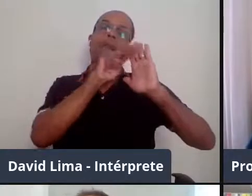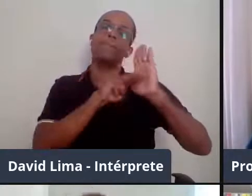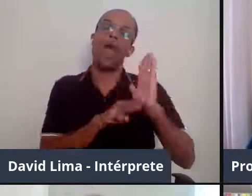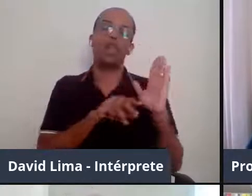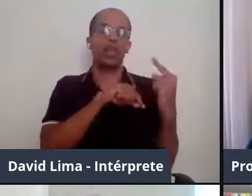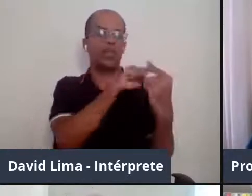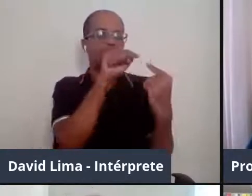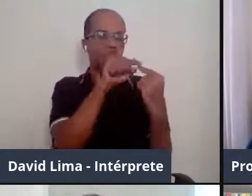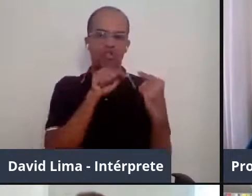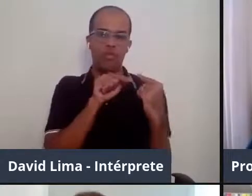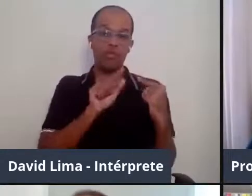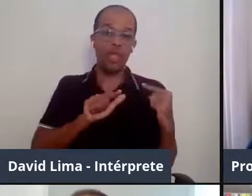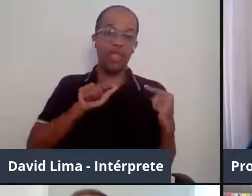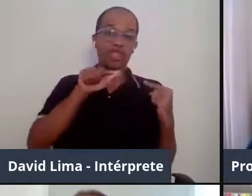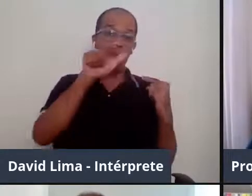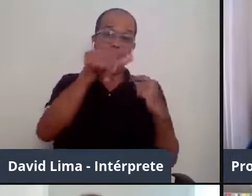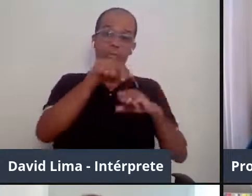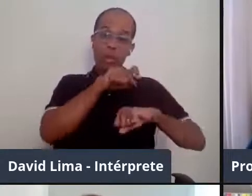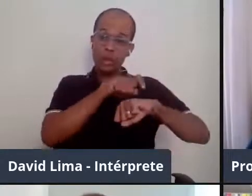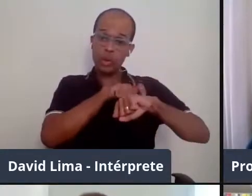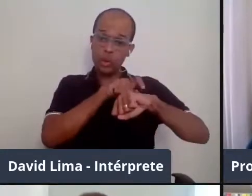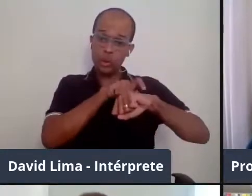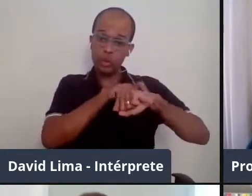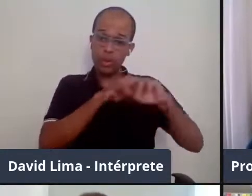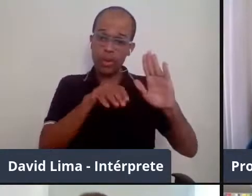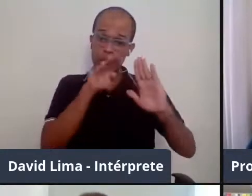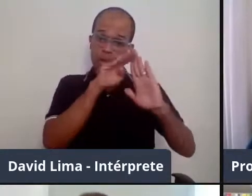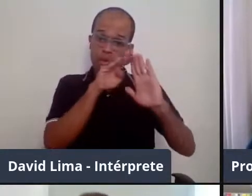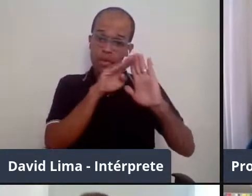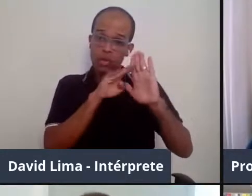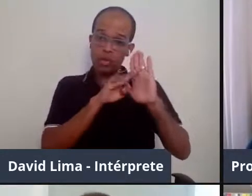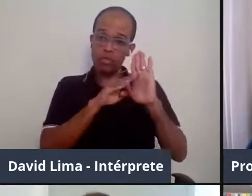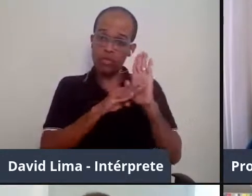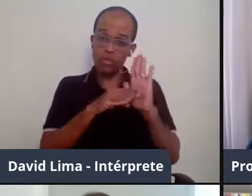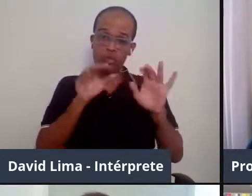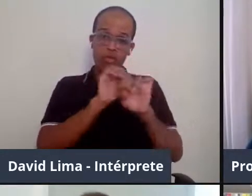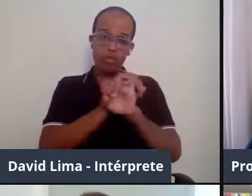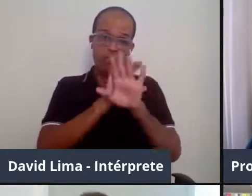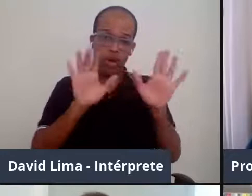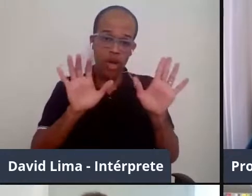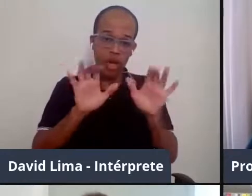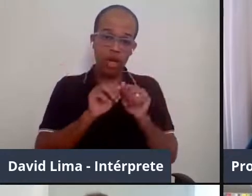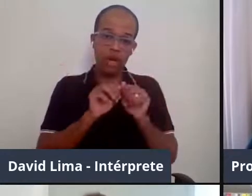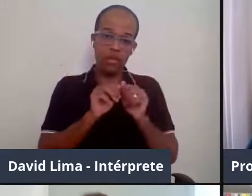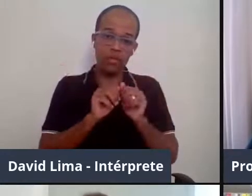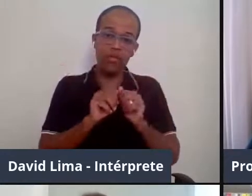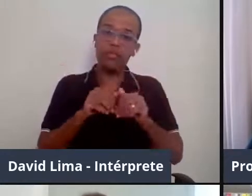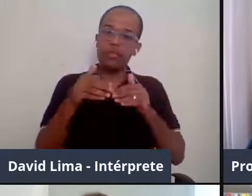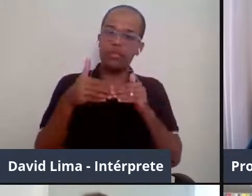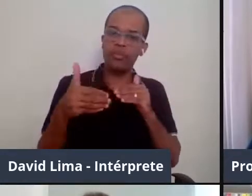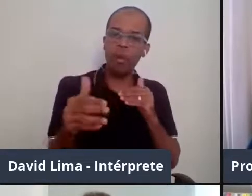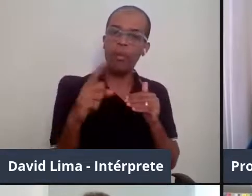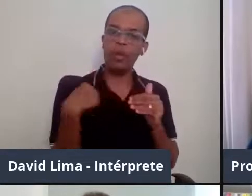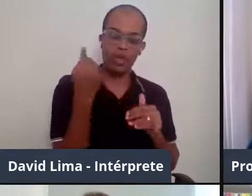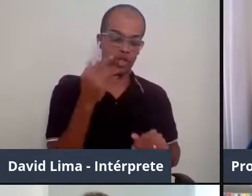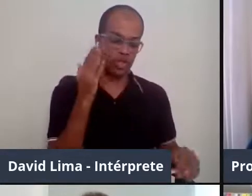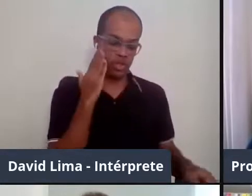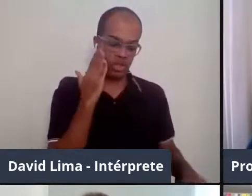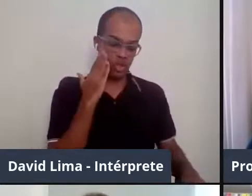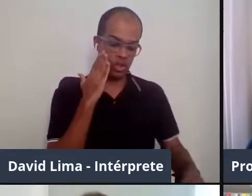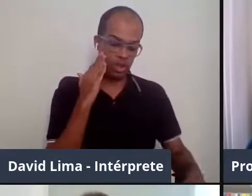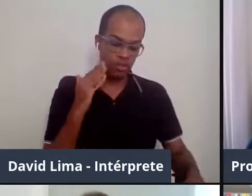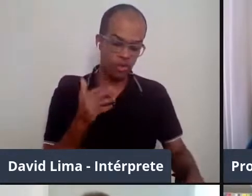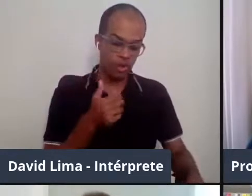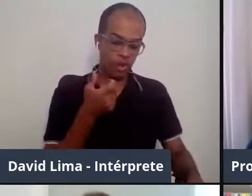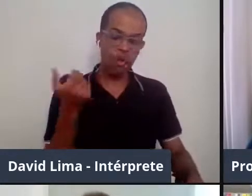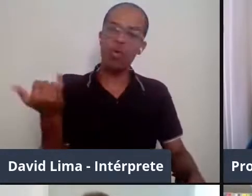objetivos. E a partir do momento que esses objetivos se tornem claros para a gente, a partir do momento que a gente saiba quantos imigrantes